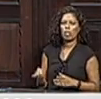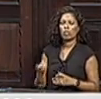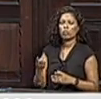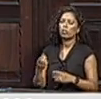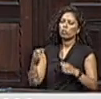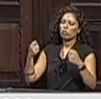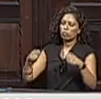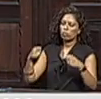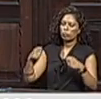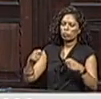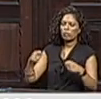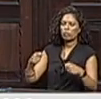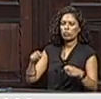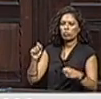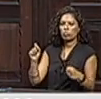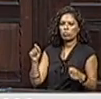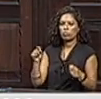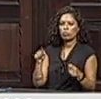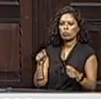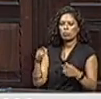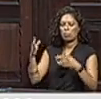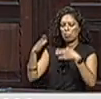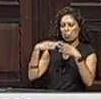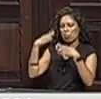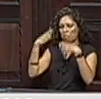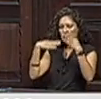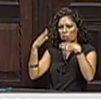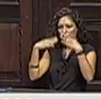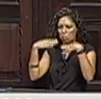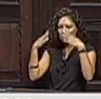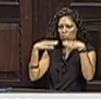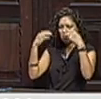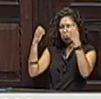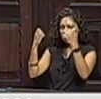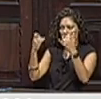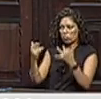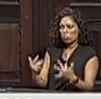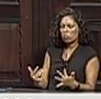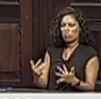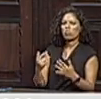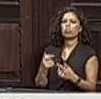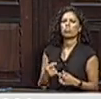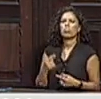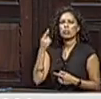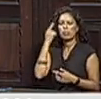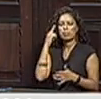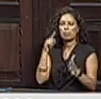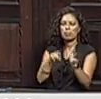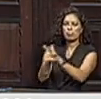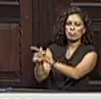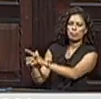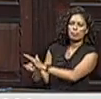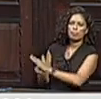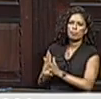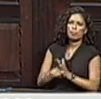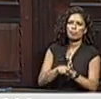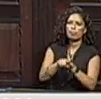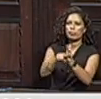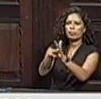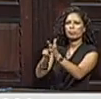discutir as perdas e ganho real para compensar perdas